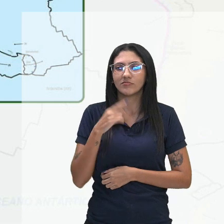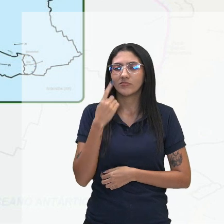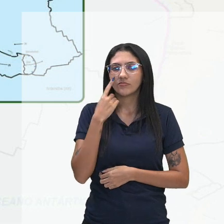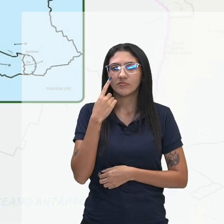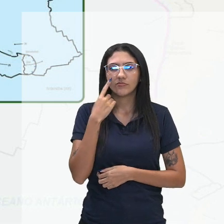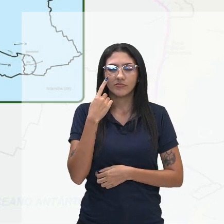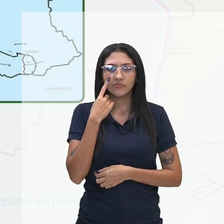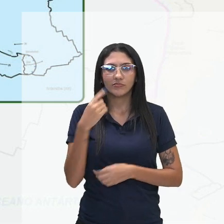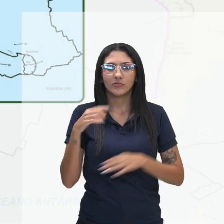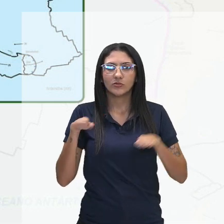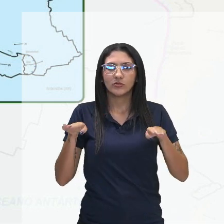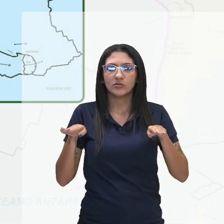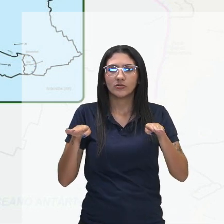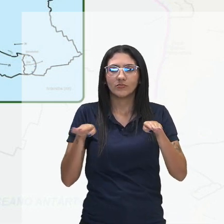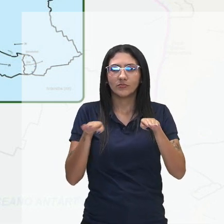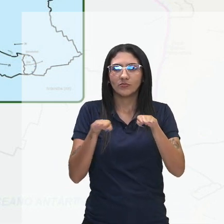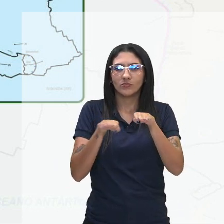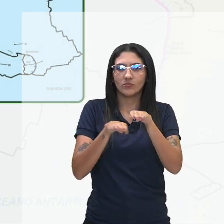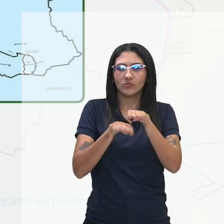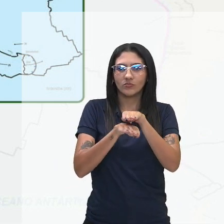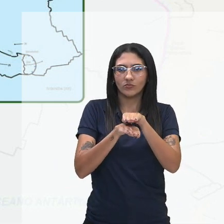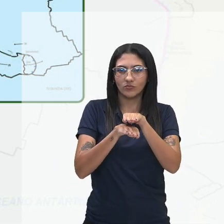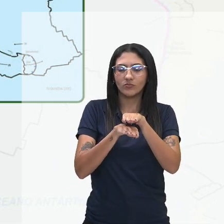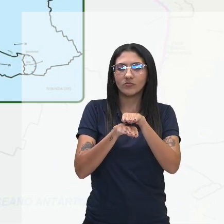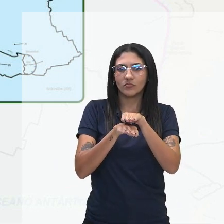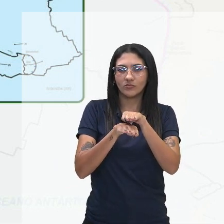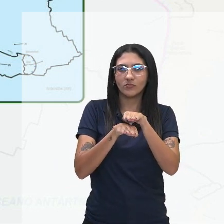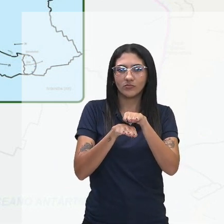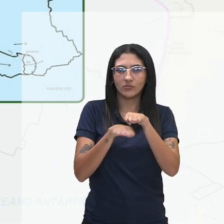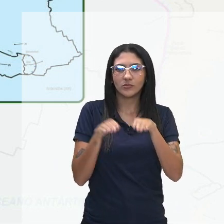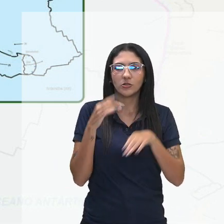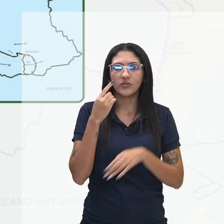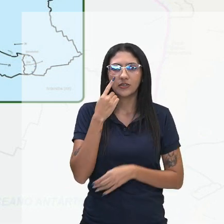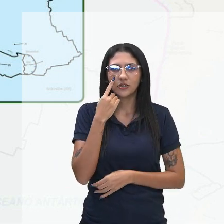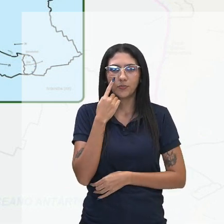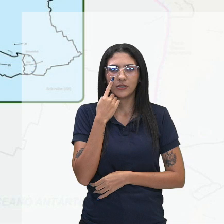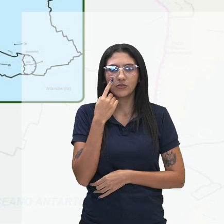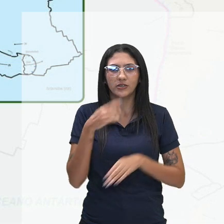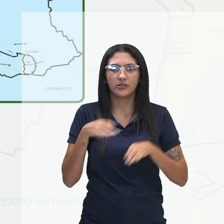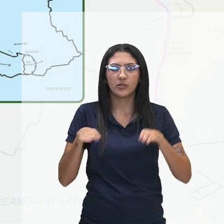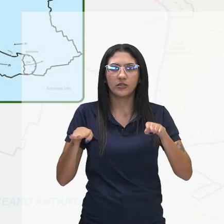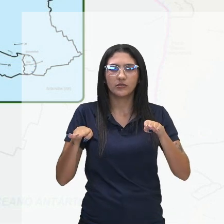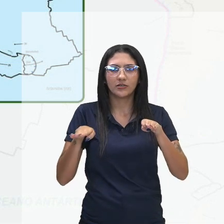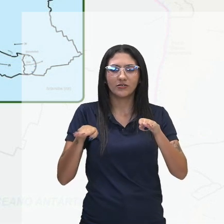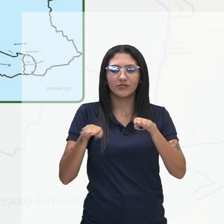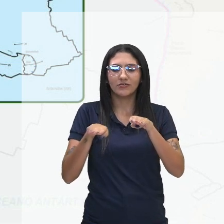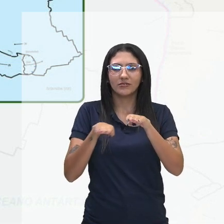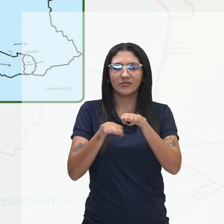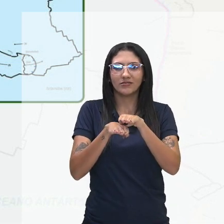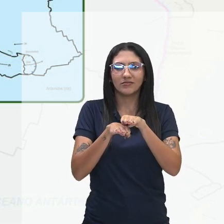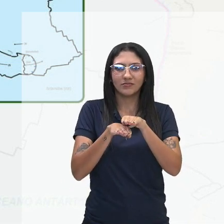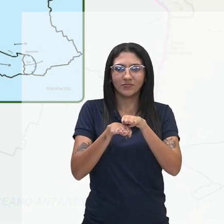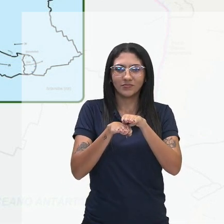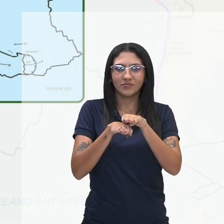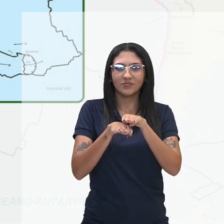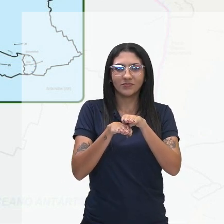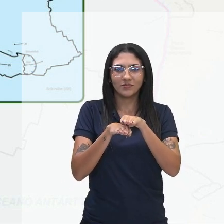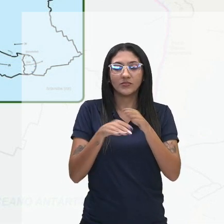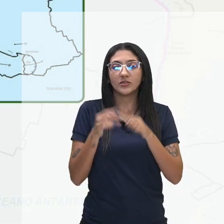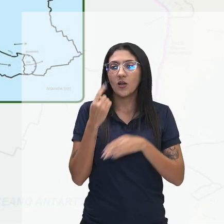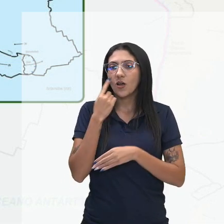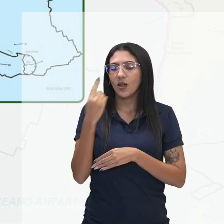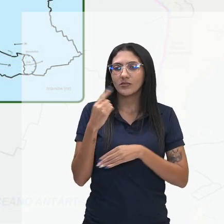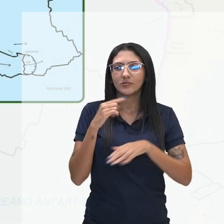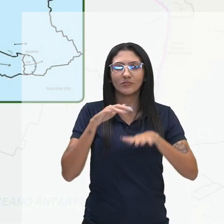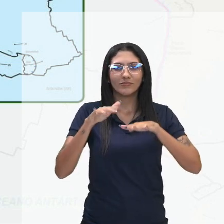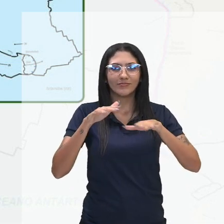Elas estão indo nesse sentido, certo? E aí, nesse sentido em que elas estão, a placa oceânica